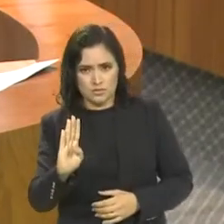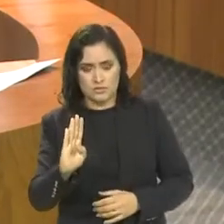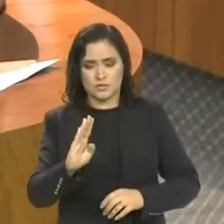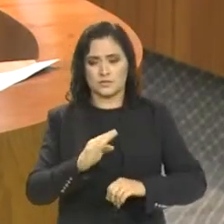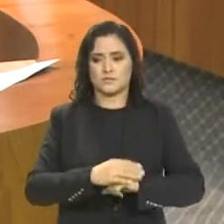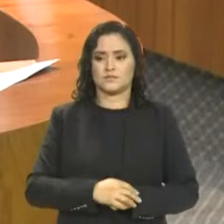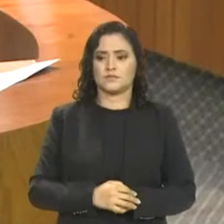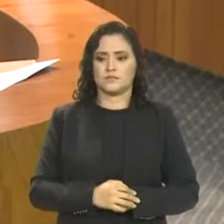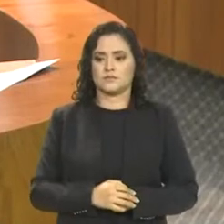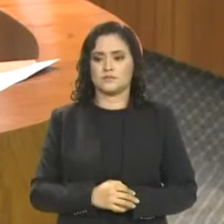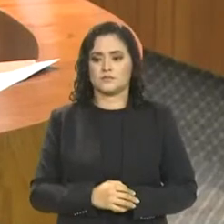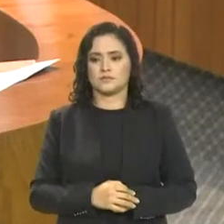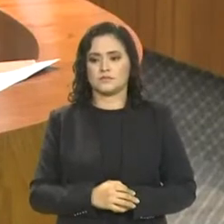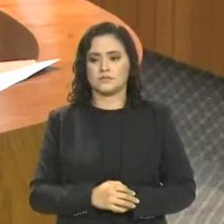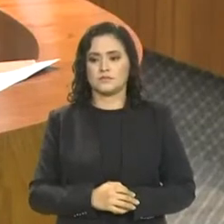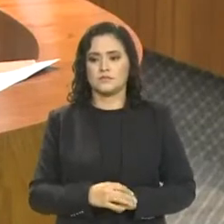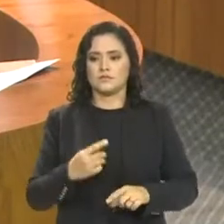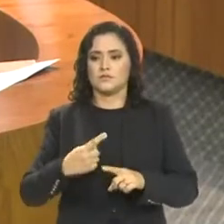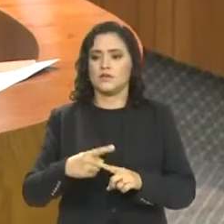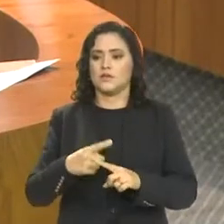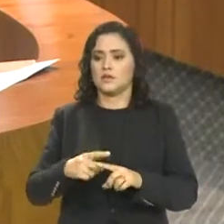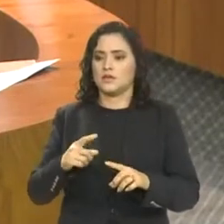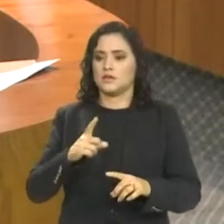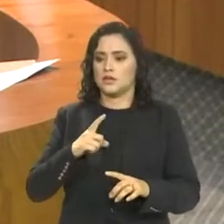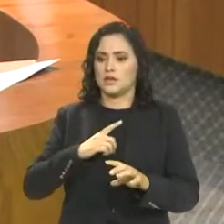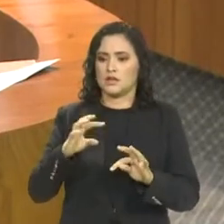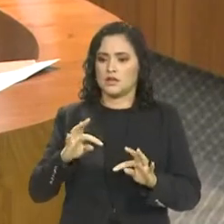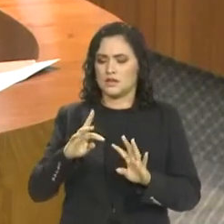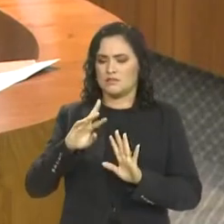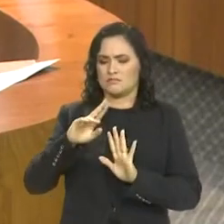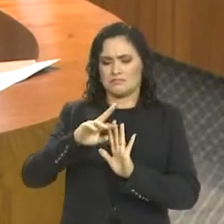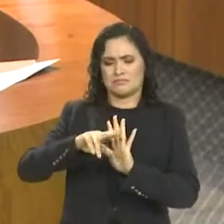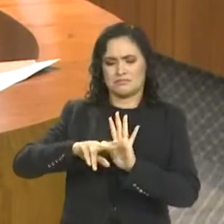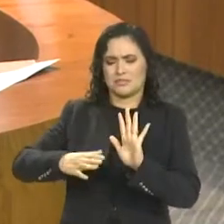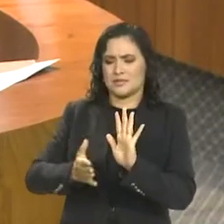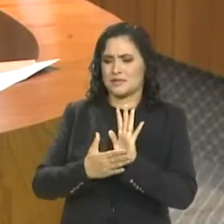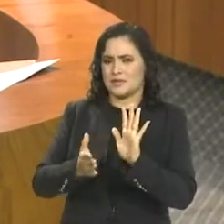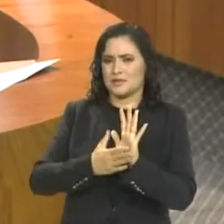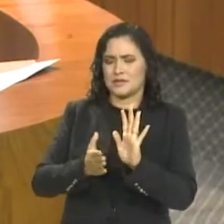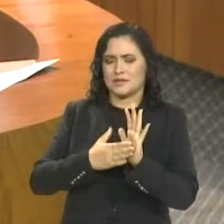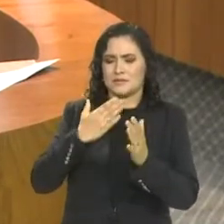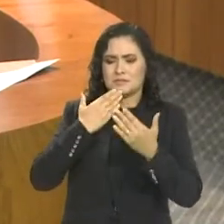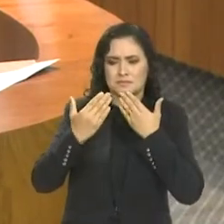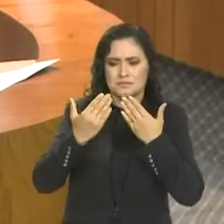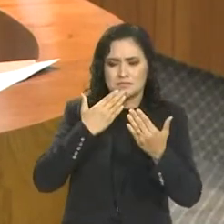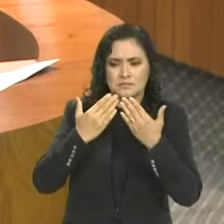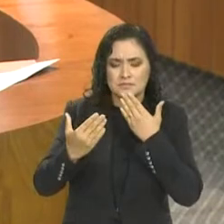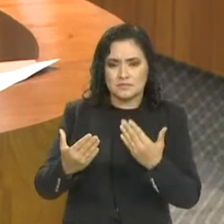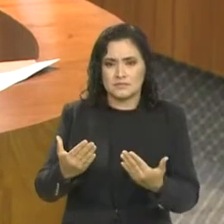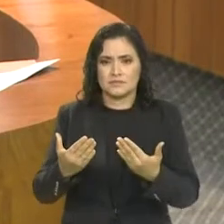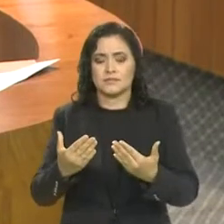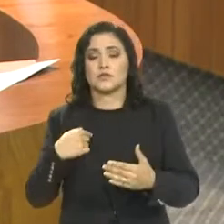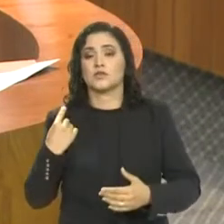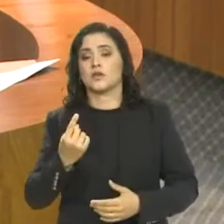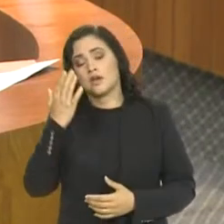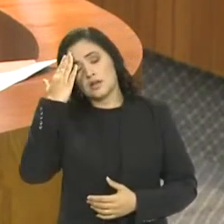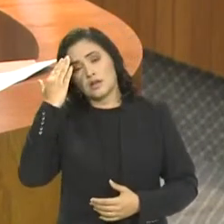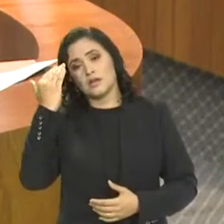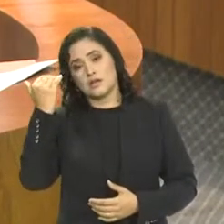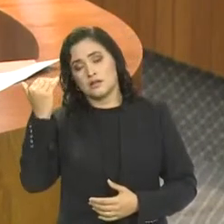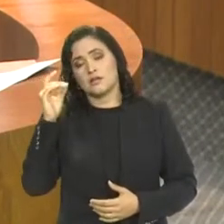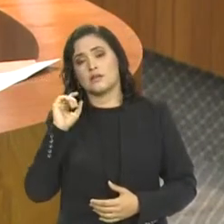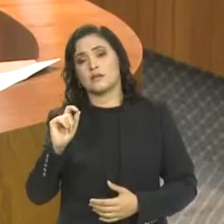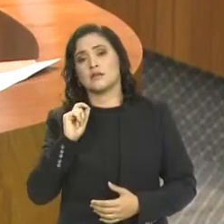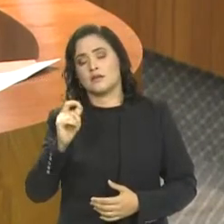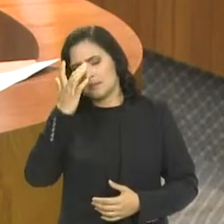alegria, porque nós temos várias indicações, várias solicitações, e acreditamos que os aprovados na Polícia Militar e